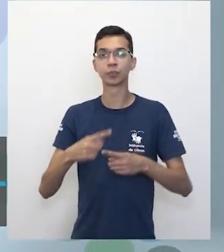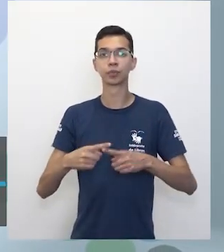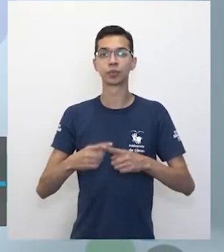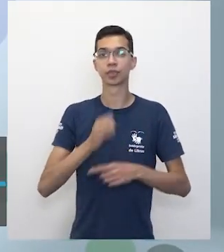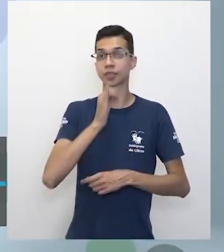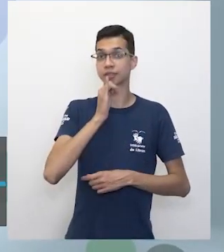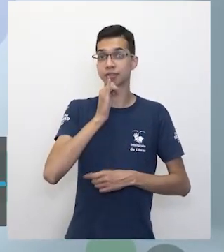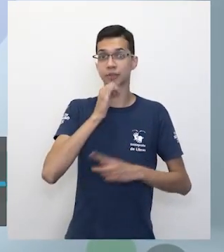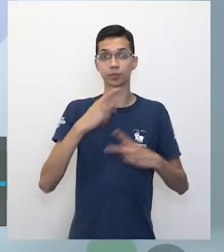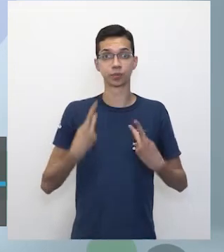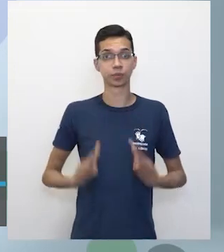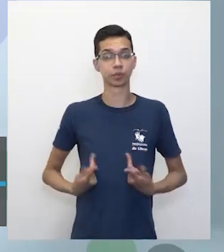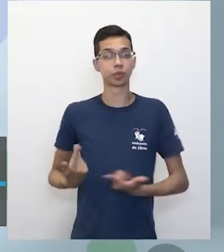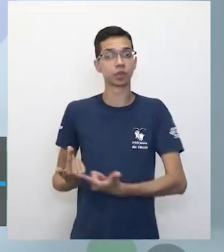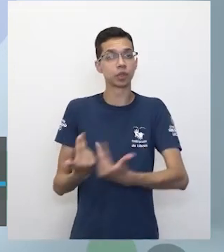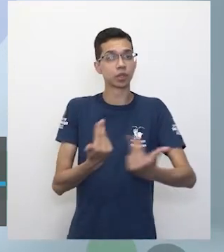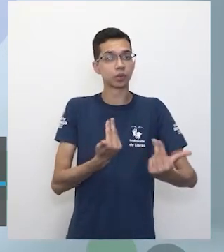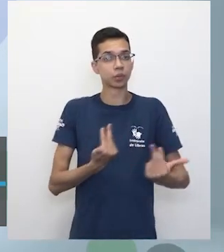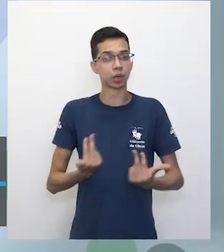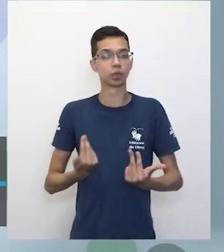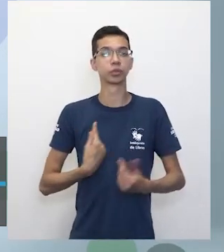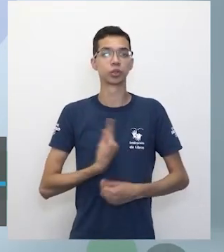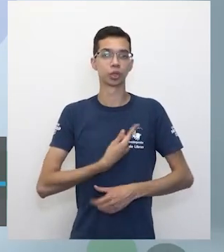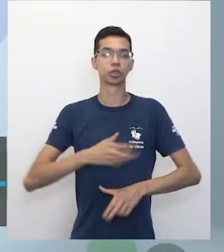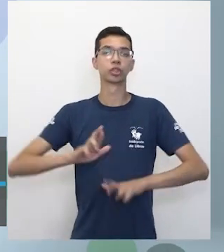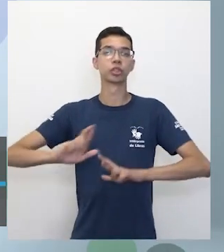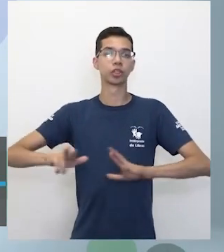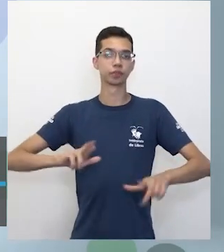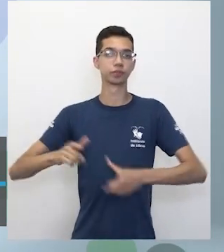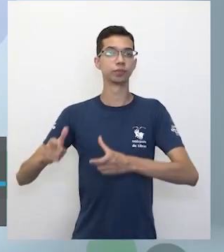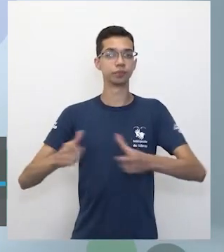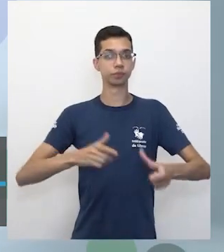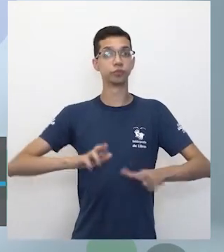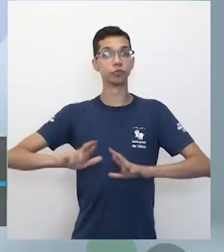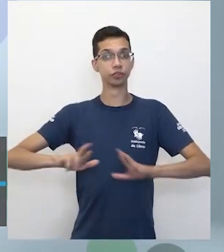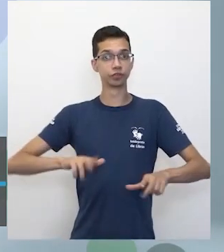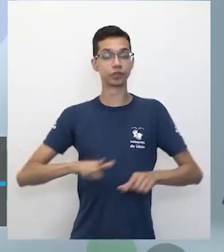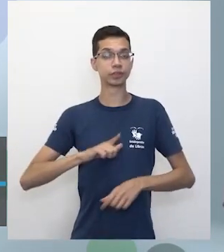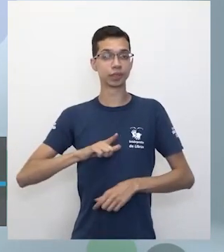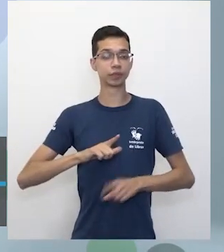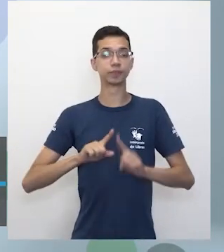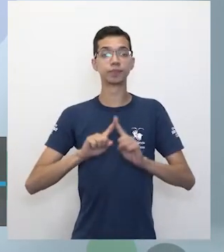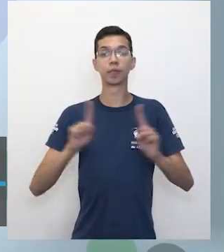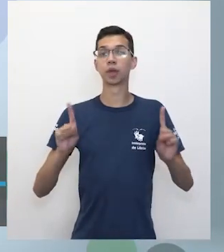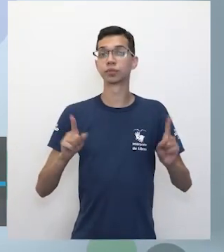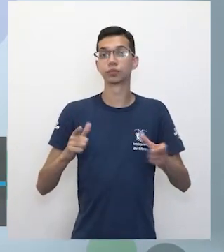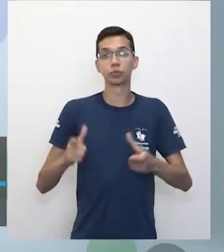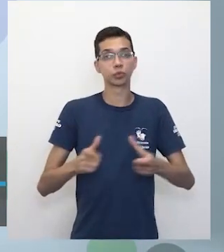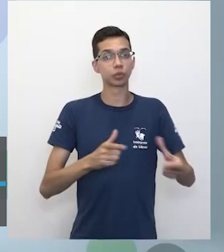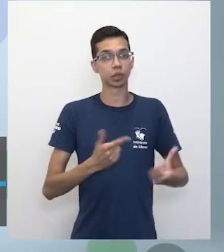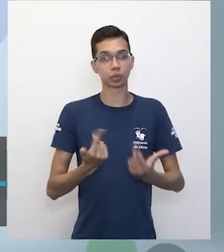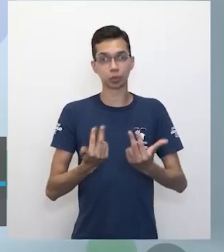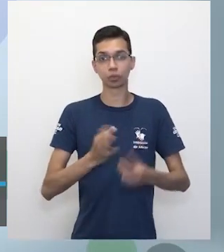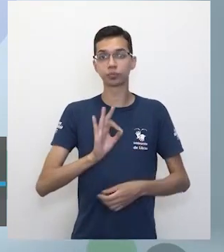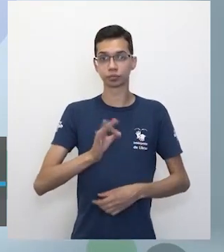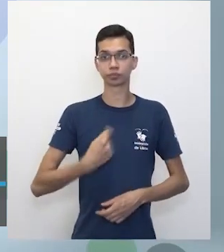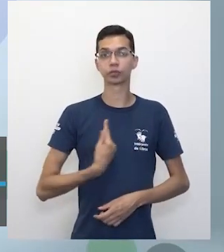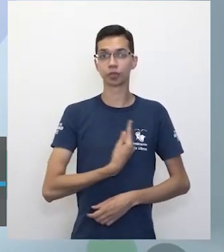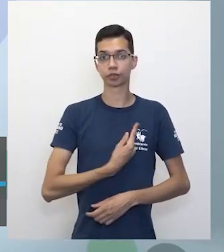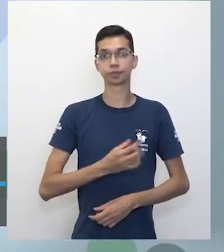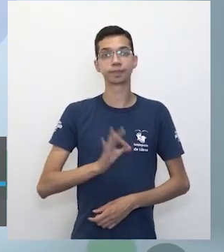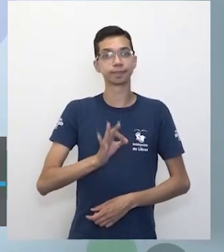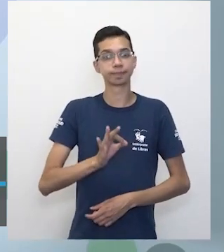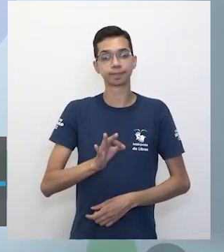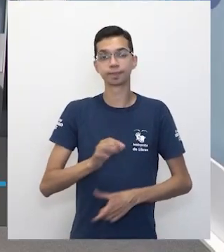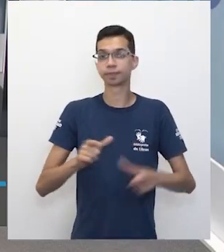só. Viemos de caminhos diferentes, em épocas diferentes, de lugares diferentes. Aliás, do mesmo lugar, né? Mas somos da mesma raiz original,